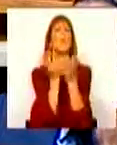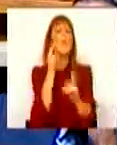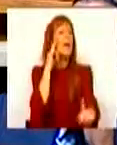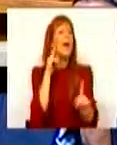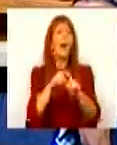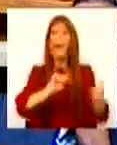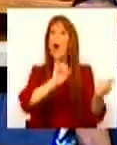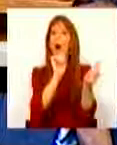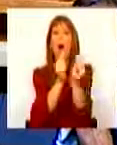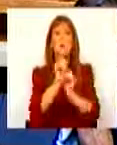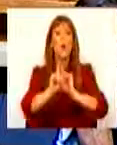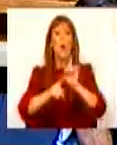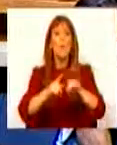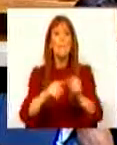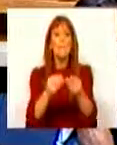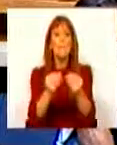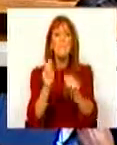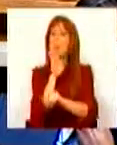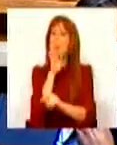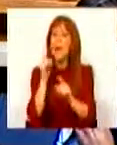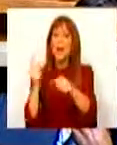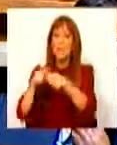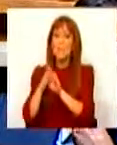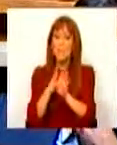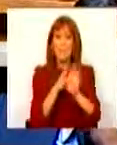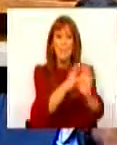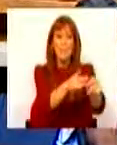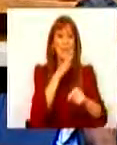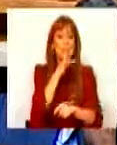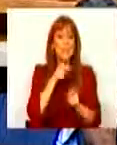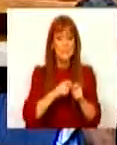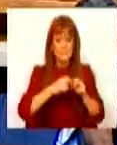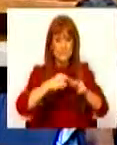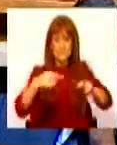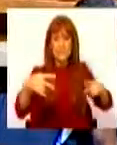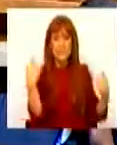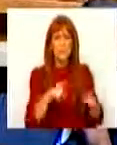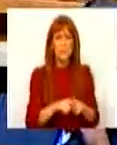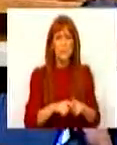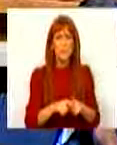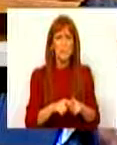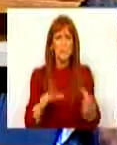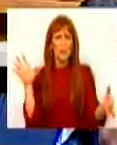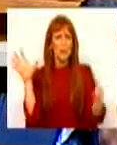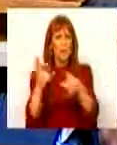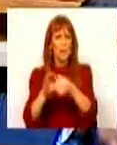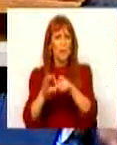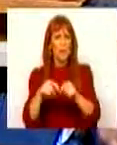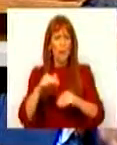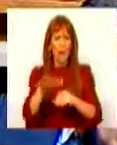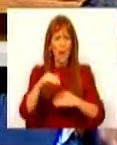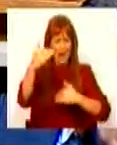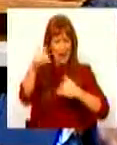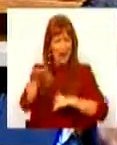sentido de alterar aquilo que é o material circulante que hoje circula nas nossas linhas ferroviárias para afetá-las à